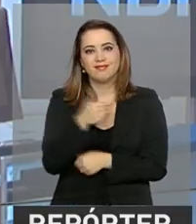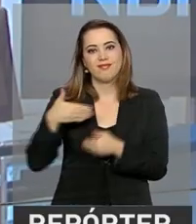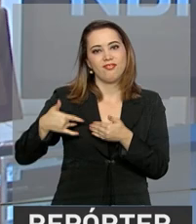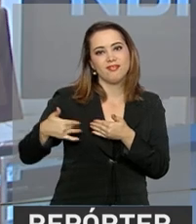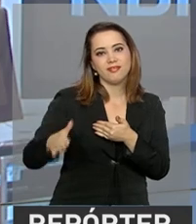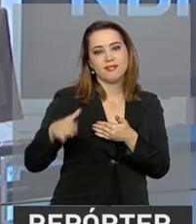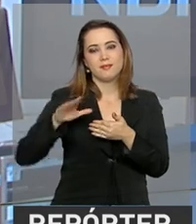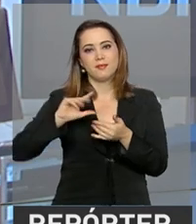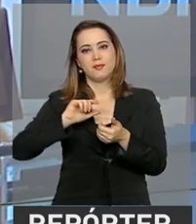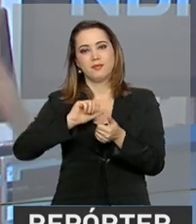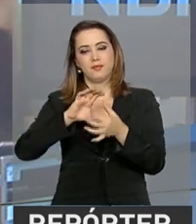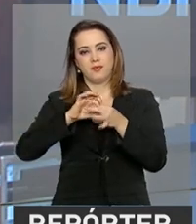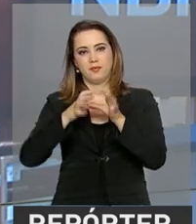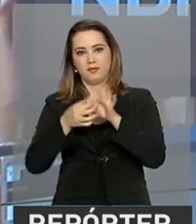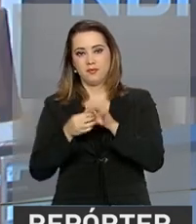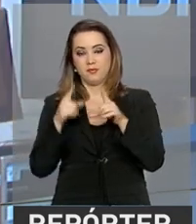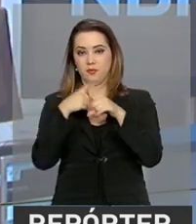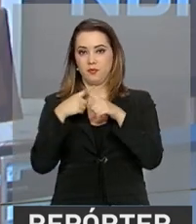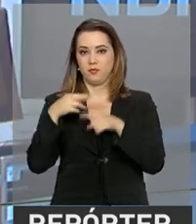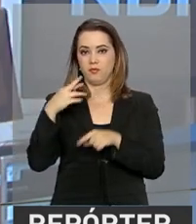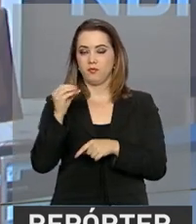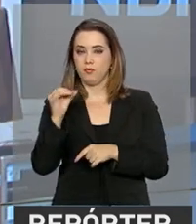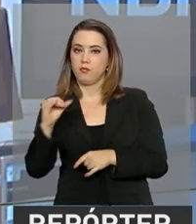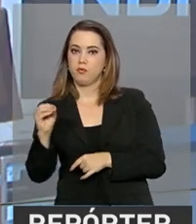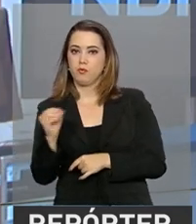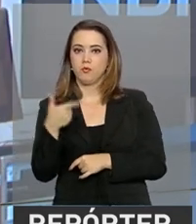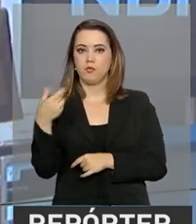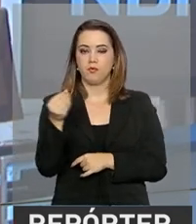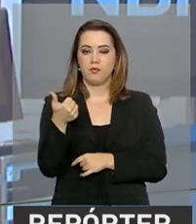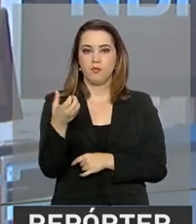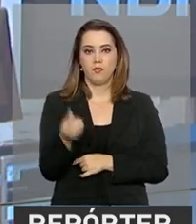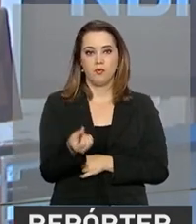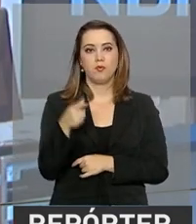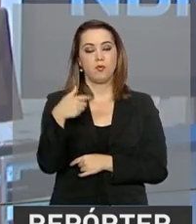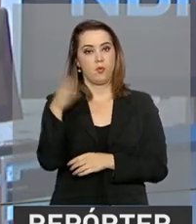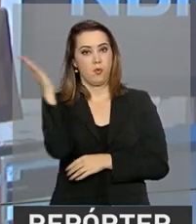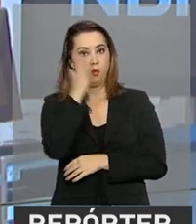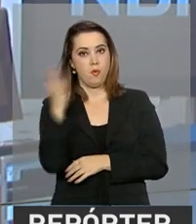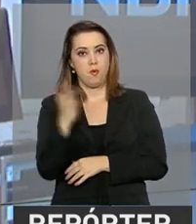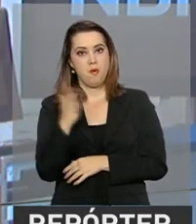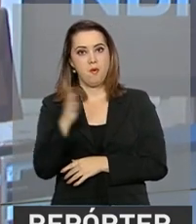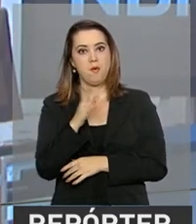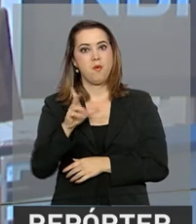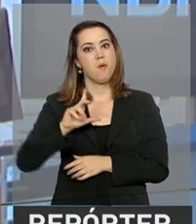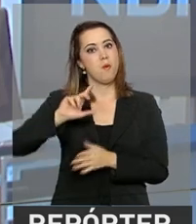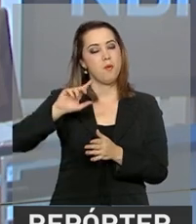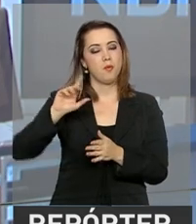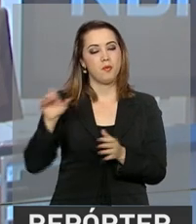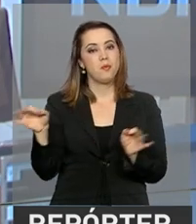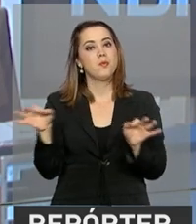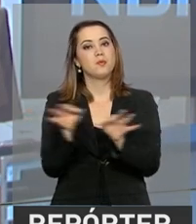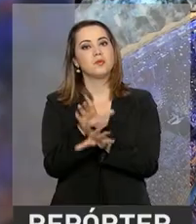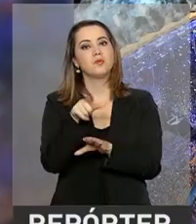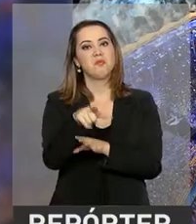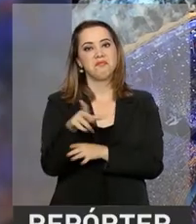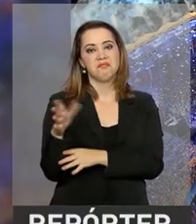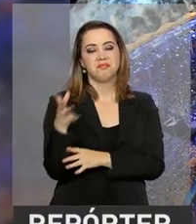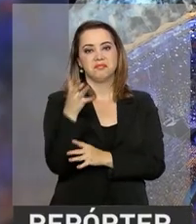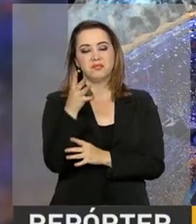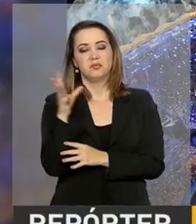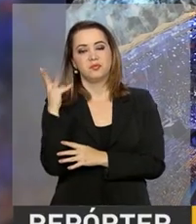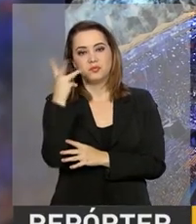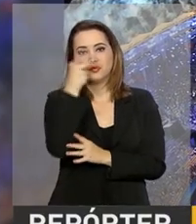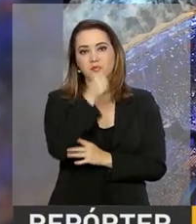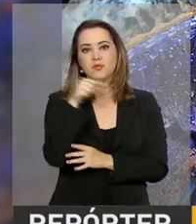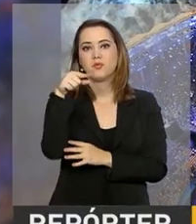dos Jogos Olímpicos Rio 2016, o Brasil fechou com chave de ouro o maior evento esportivo do mundo. Depois